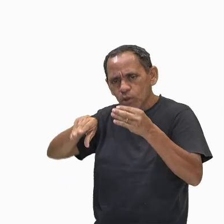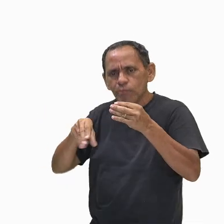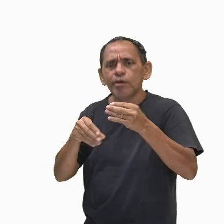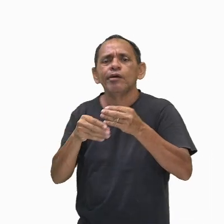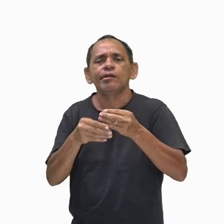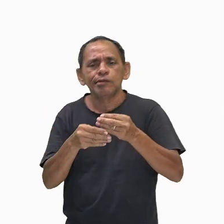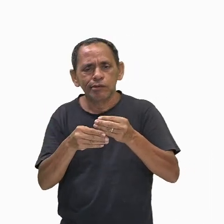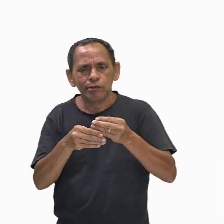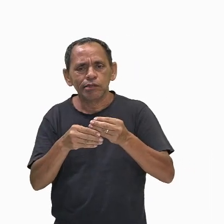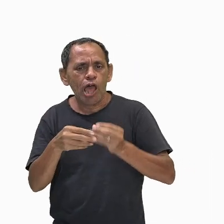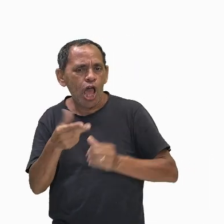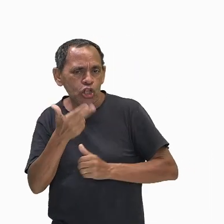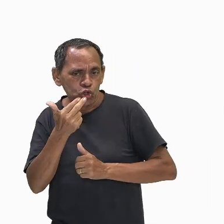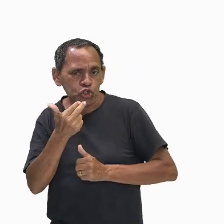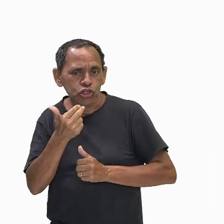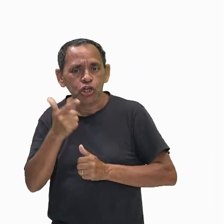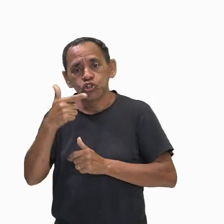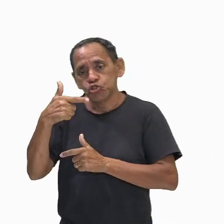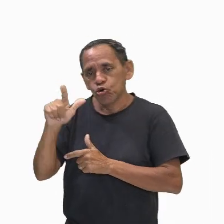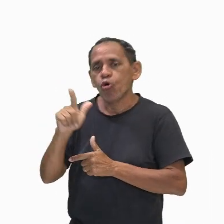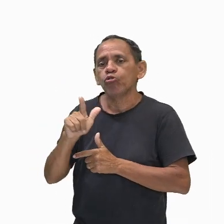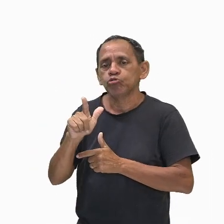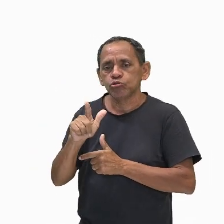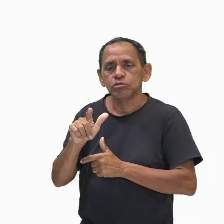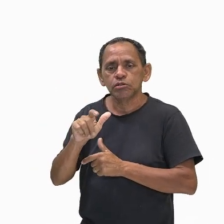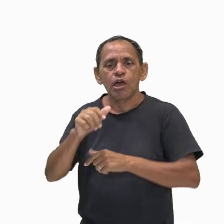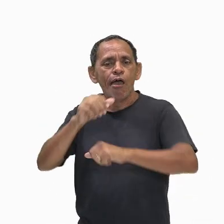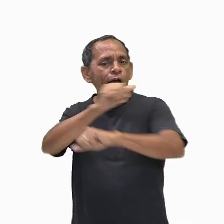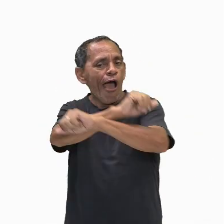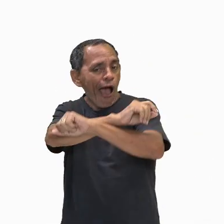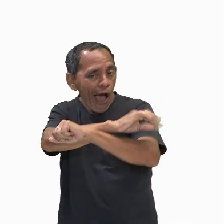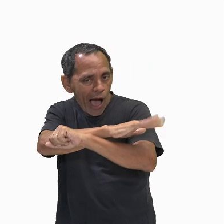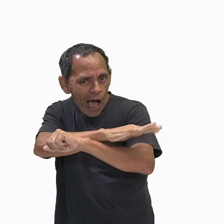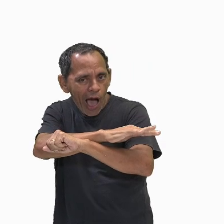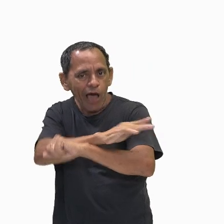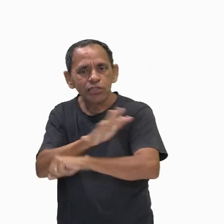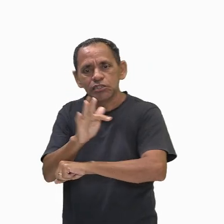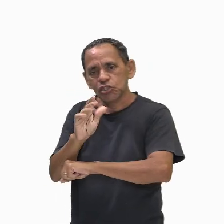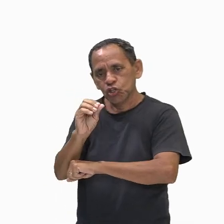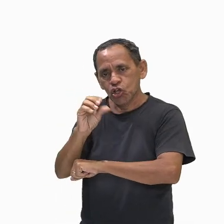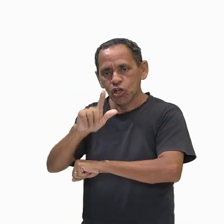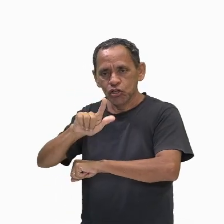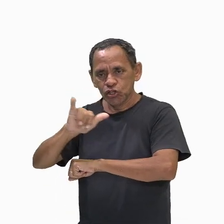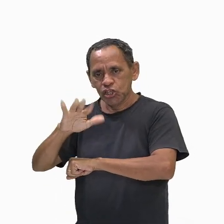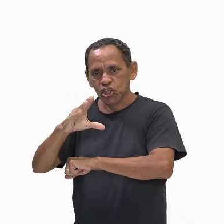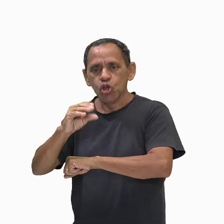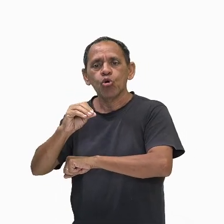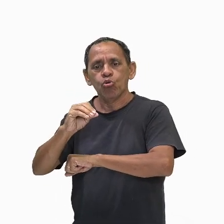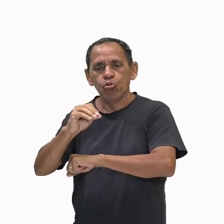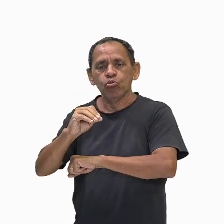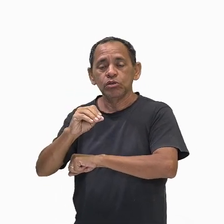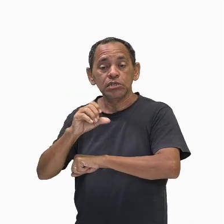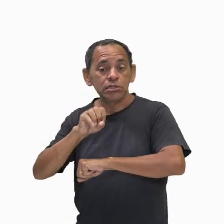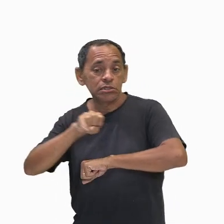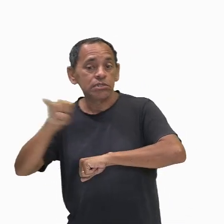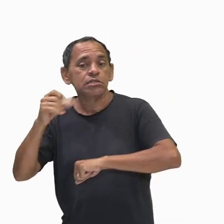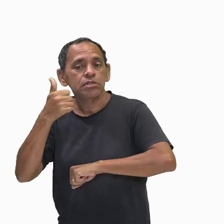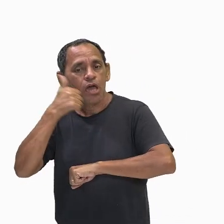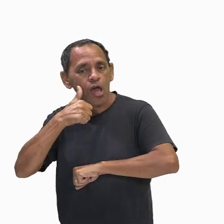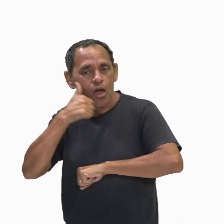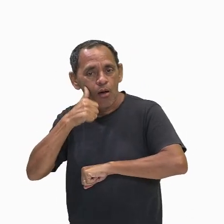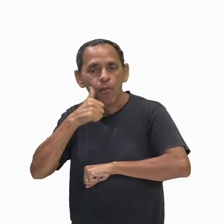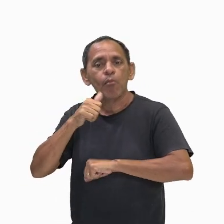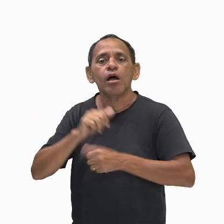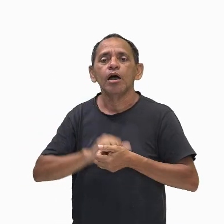nutrientes, principalmente quando a mãe ela já tem uma dieta alimentar deficiente, que ela já detecta isso, e com o exame de